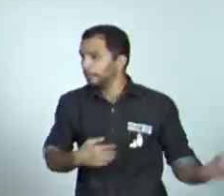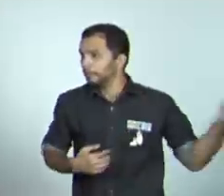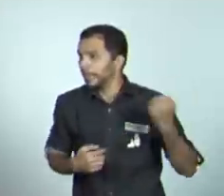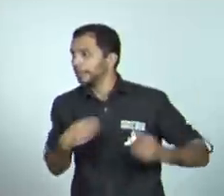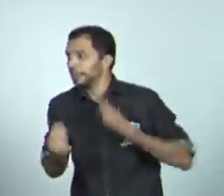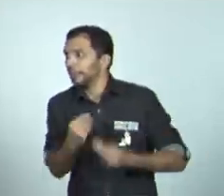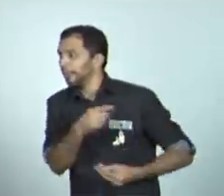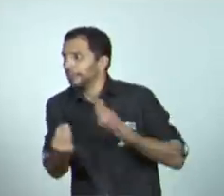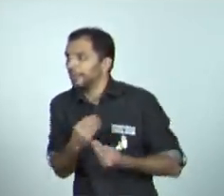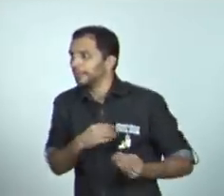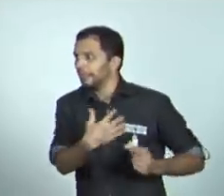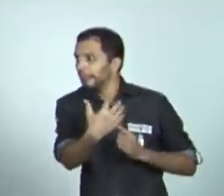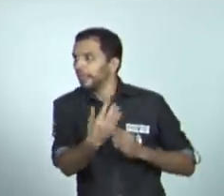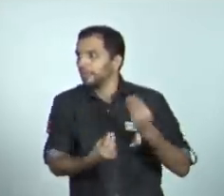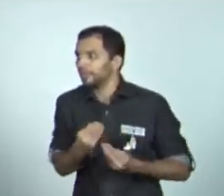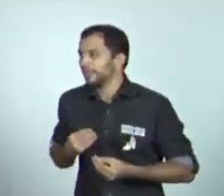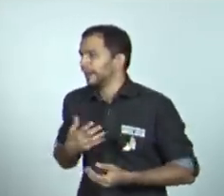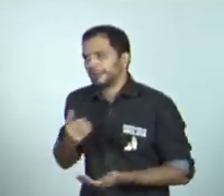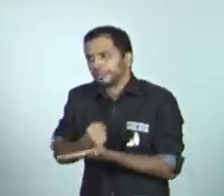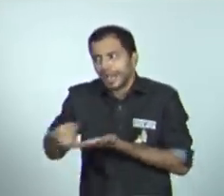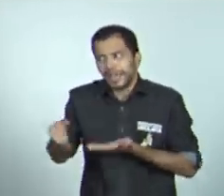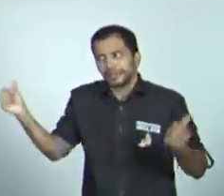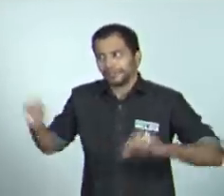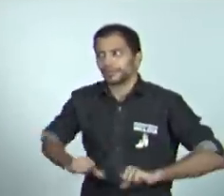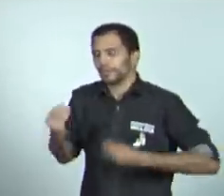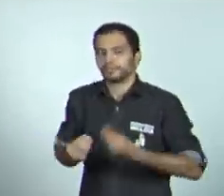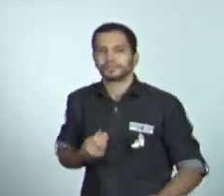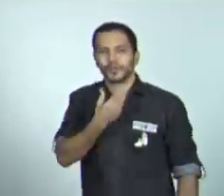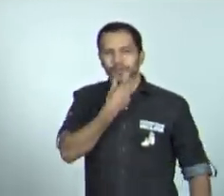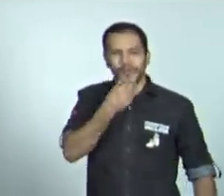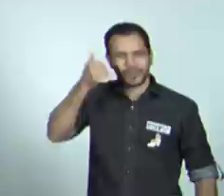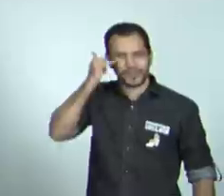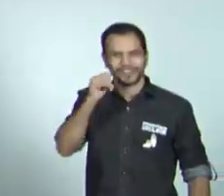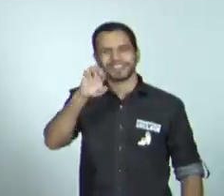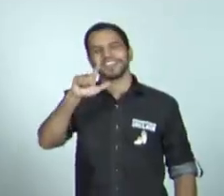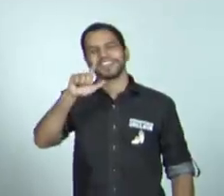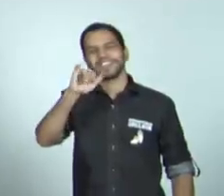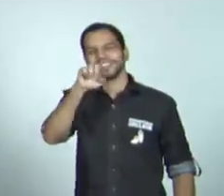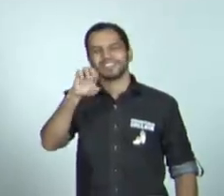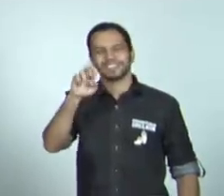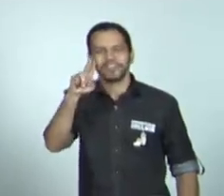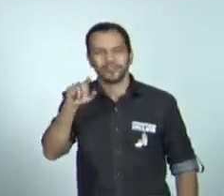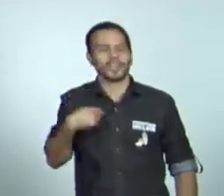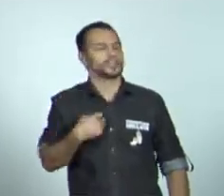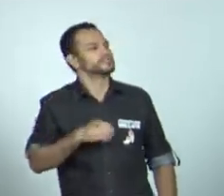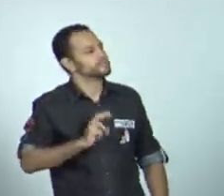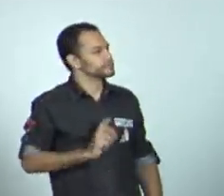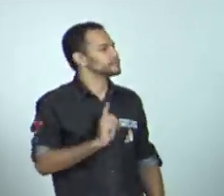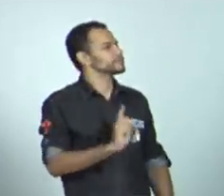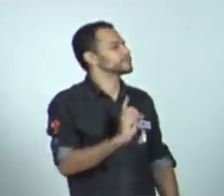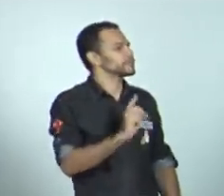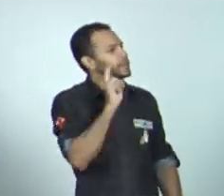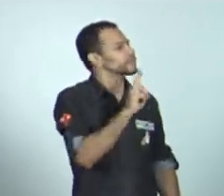danou-se é o finn eliseu e o eliseu vai lá fora olha e ver algo